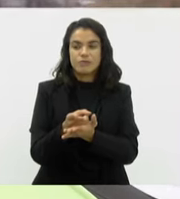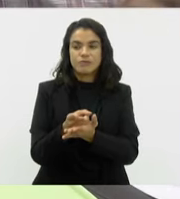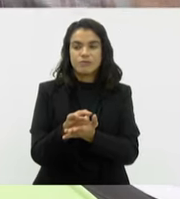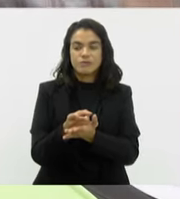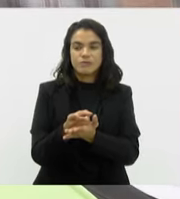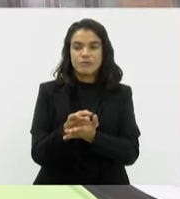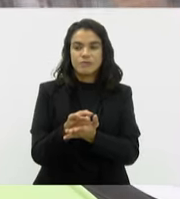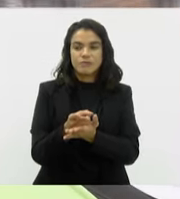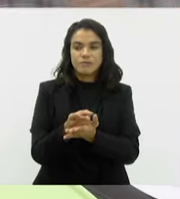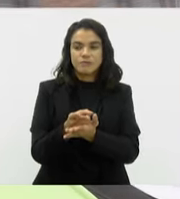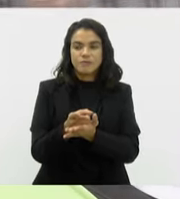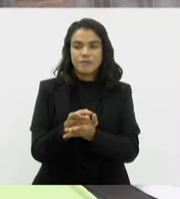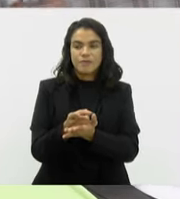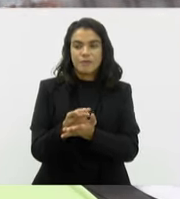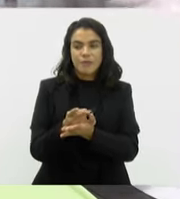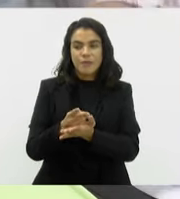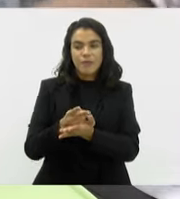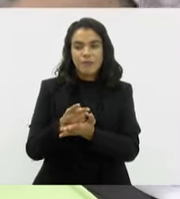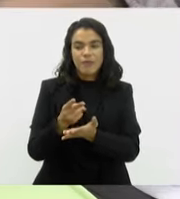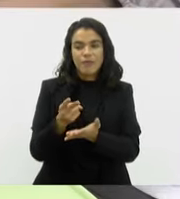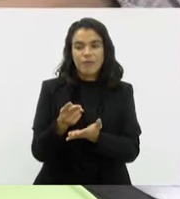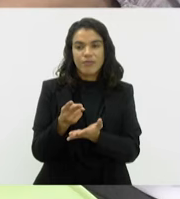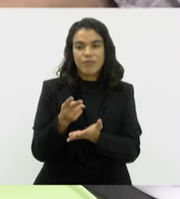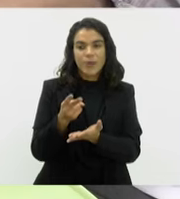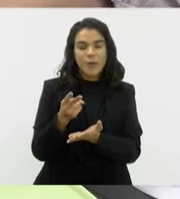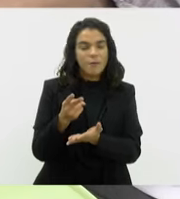que, mesmo se